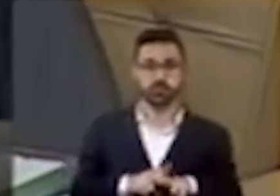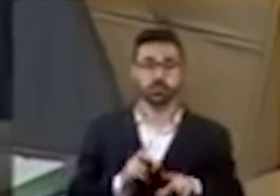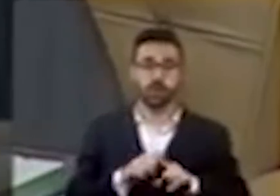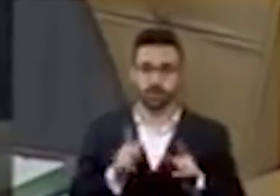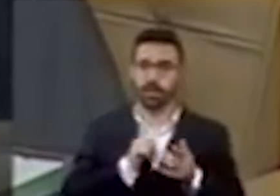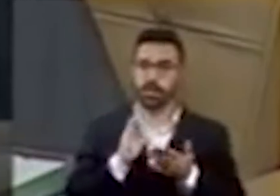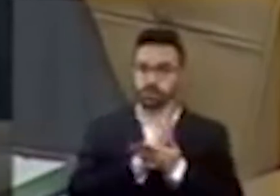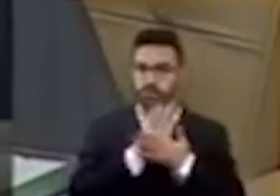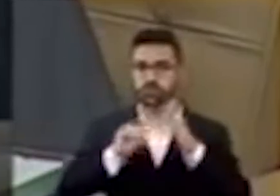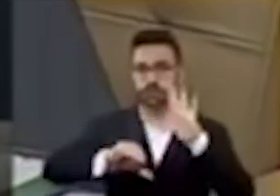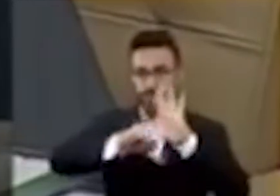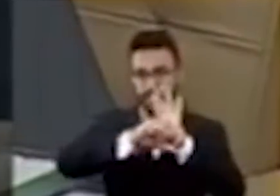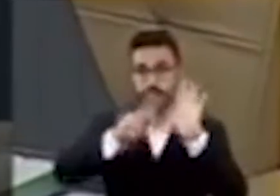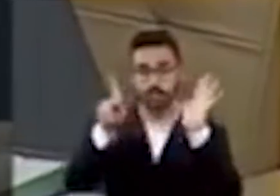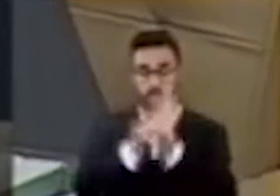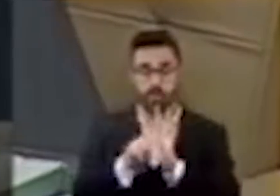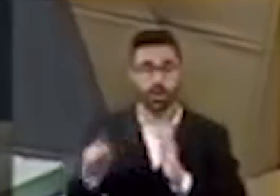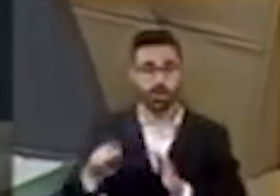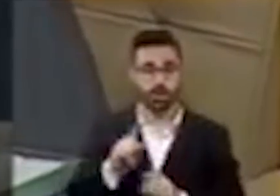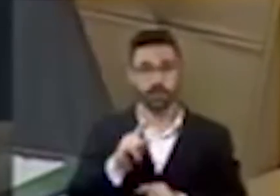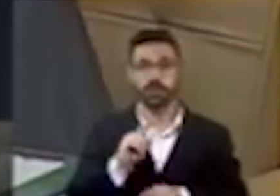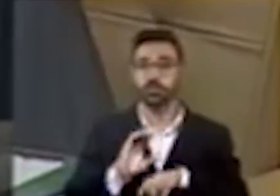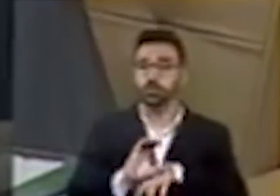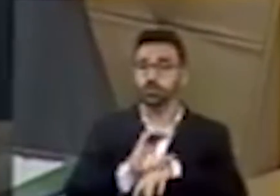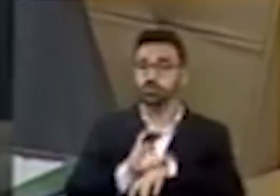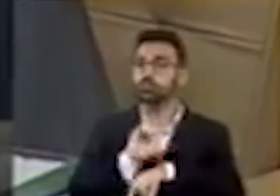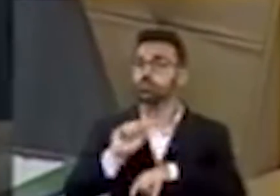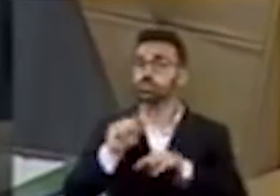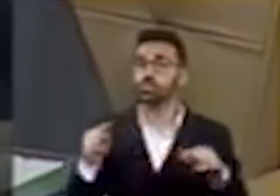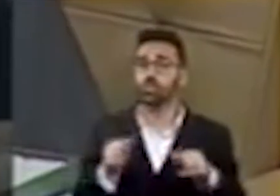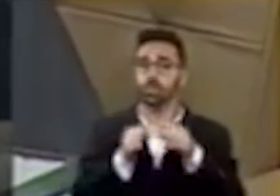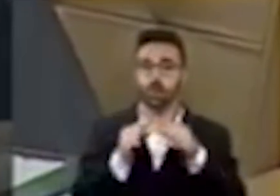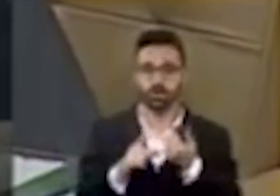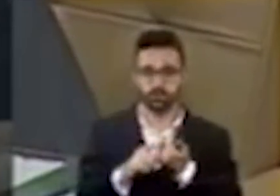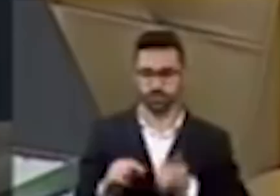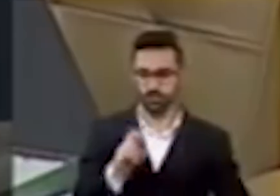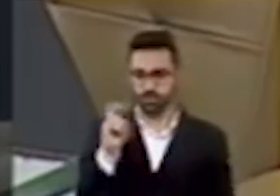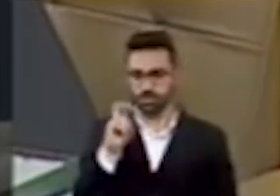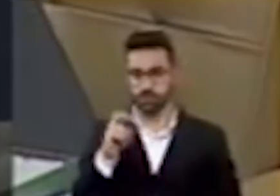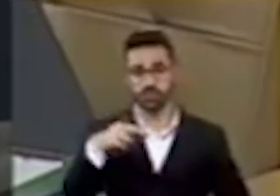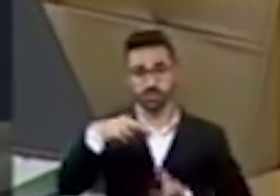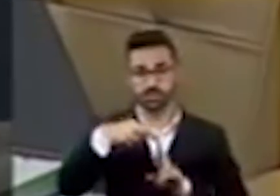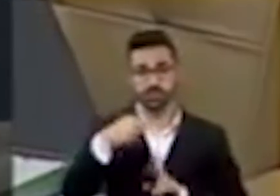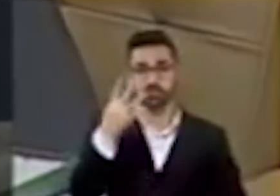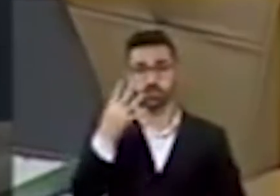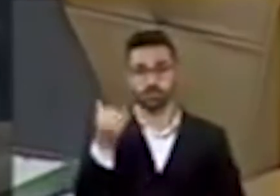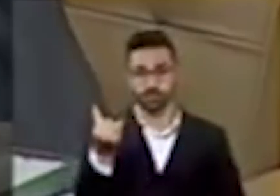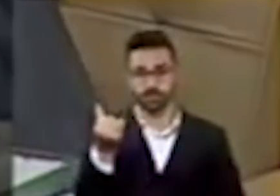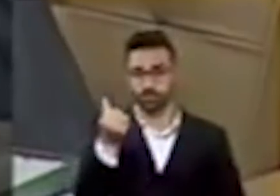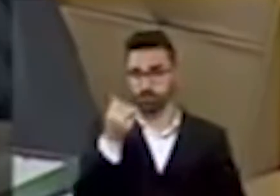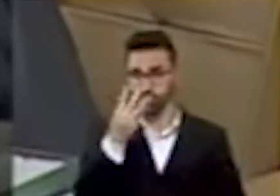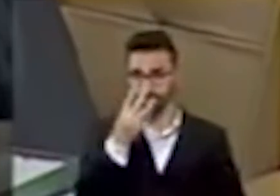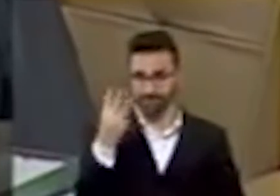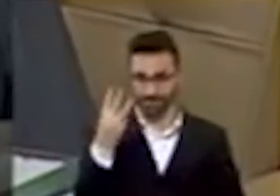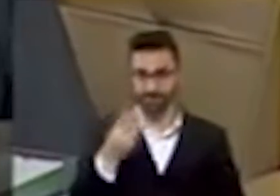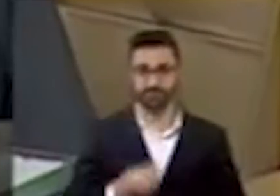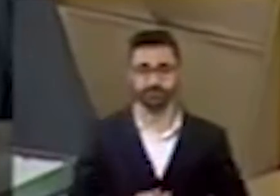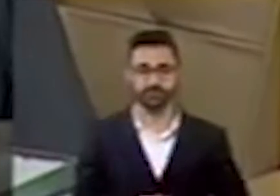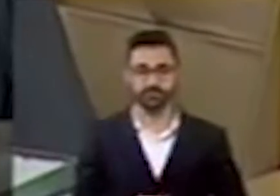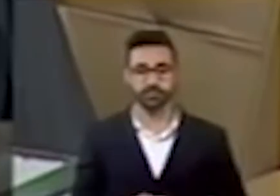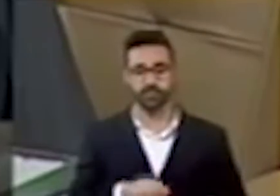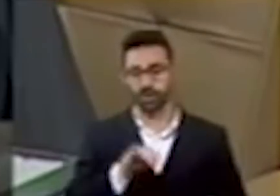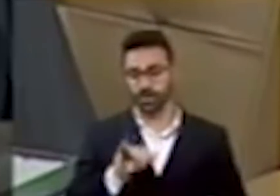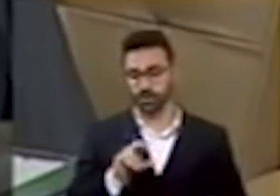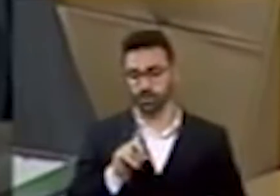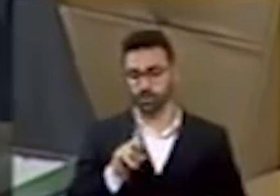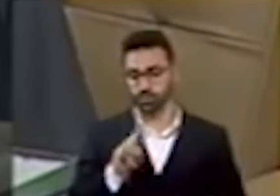que a própria Constituição excepciona nos termos do artigo 5º, inciso 43. Sublinho que o indulto